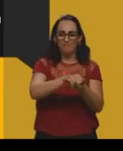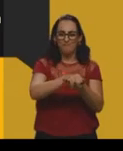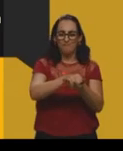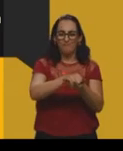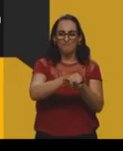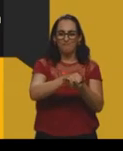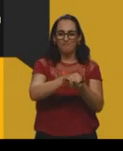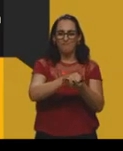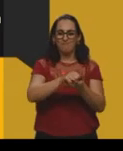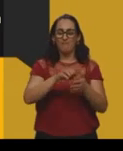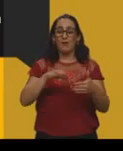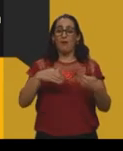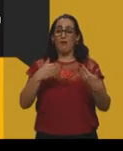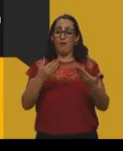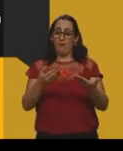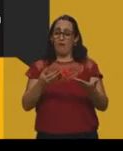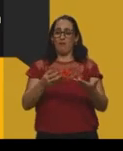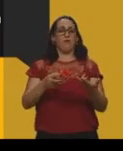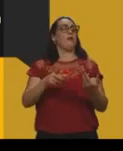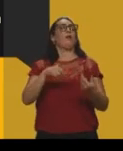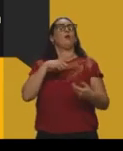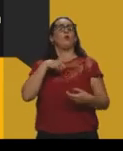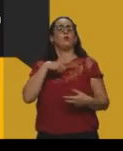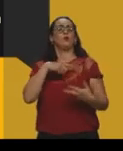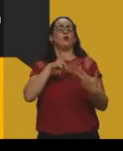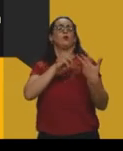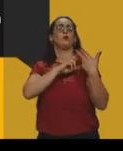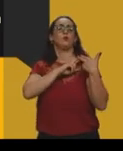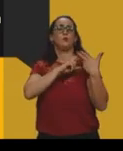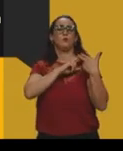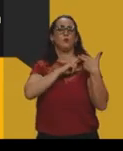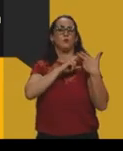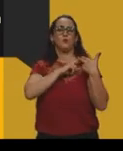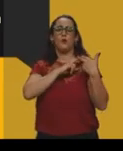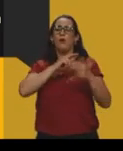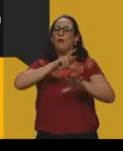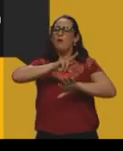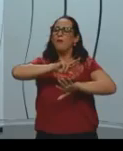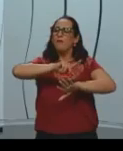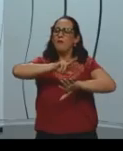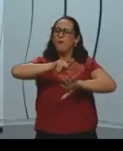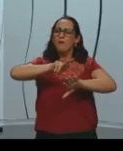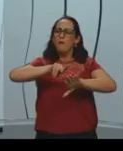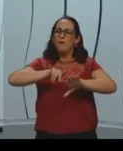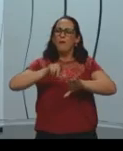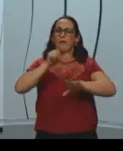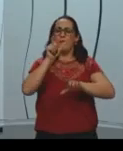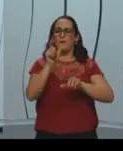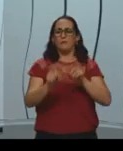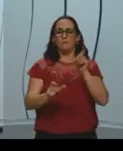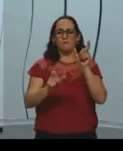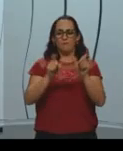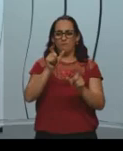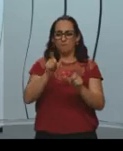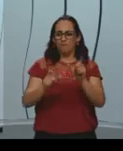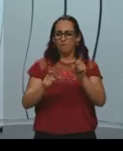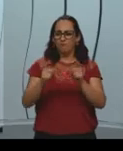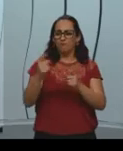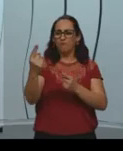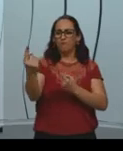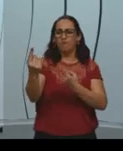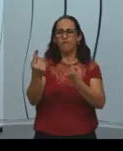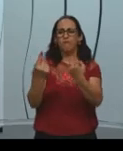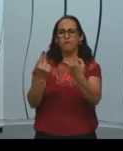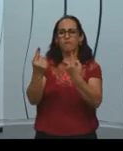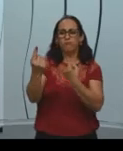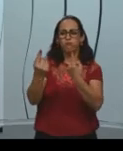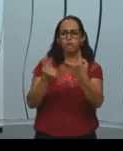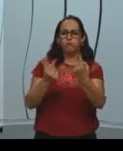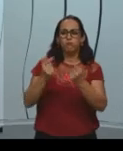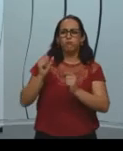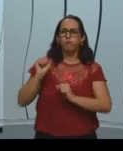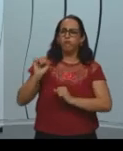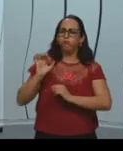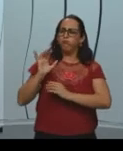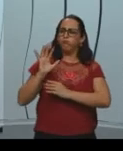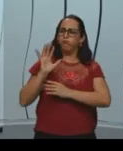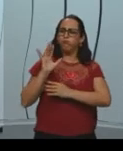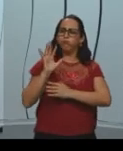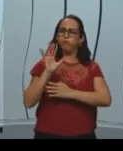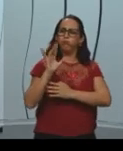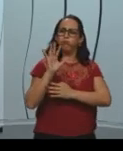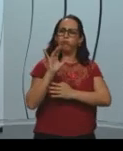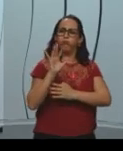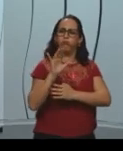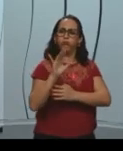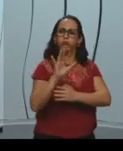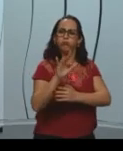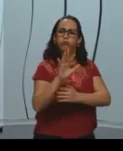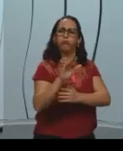foi responsável pelo deslocamento de cerca de 12 milhões de pessoas, né? A gente costuma dizer que é o maior deslocamento involuntário de pessoas que a